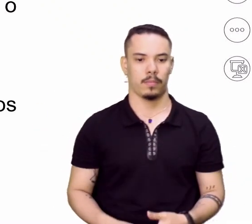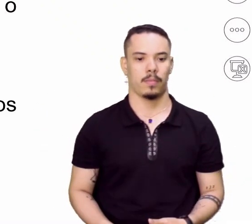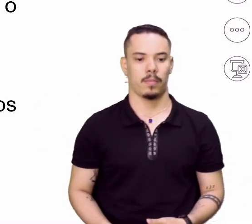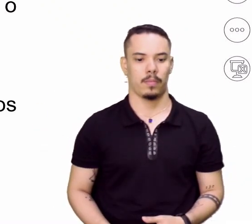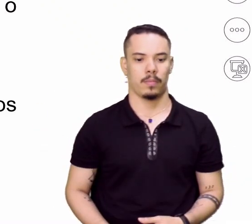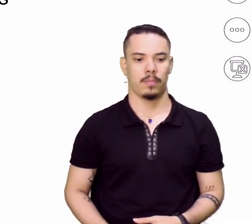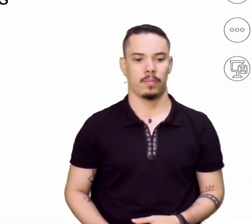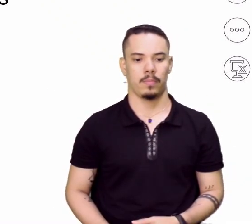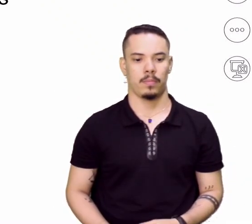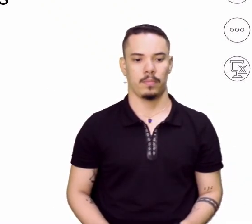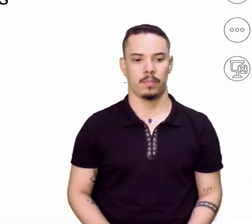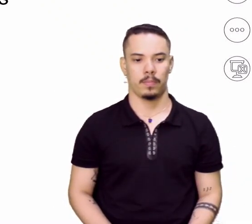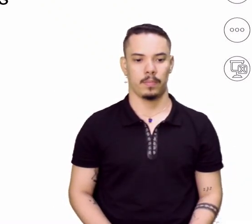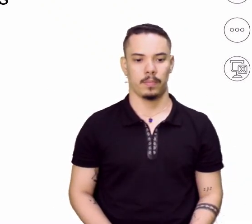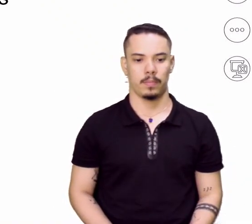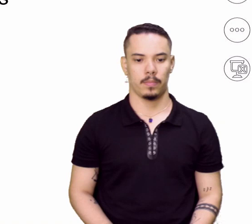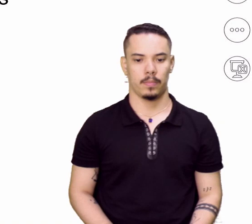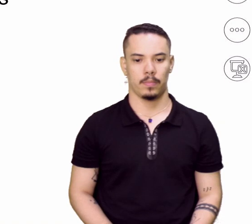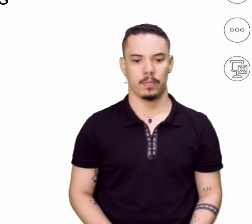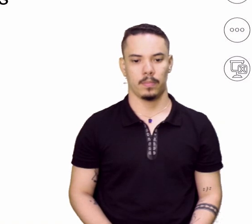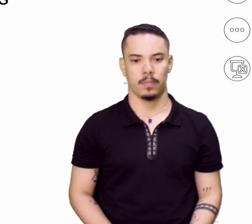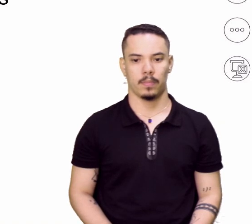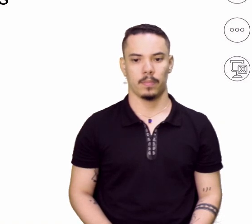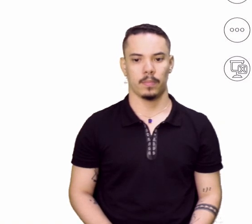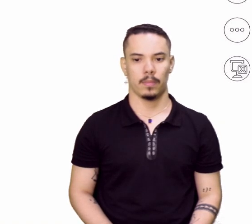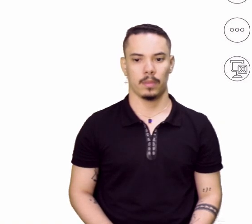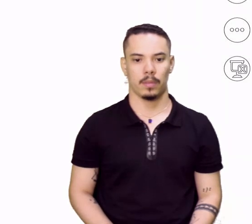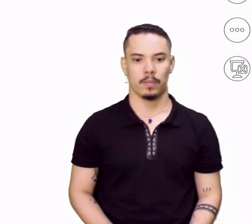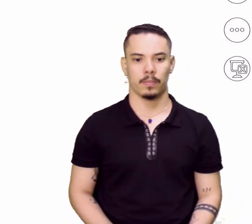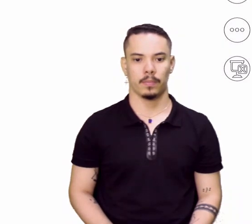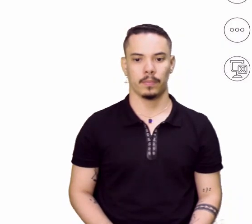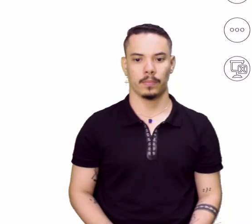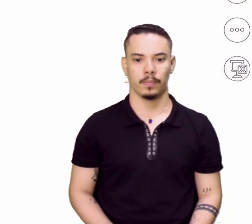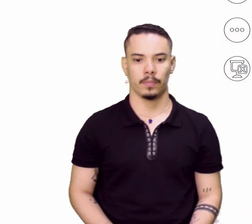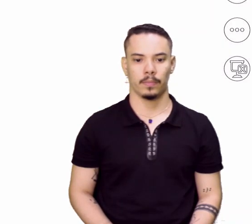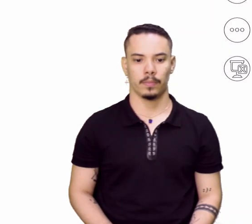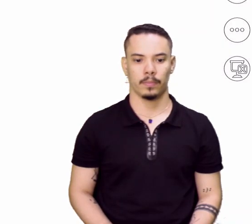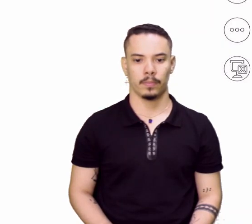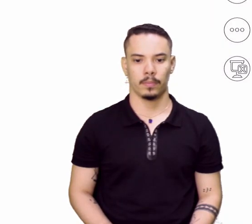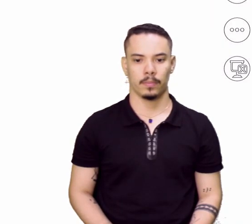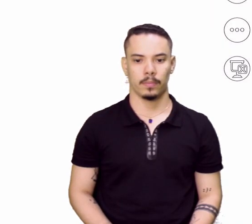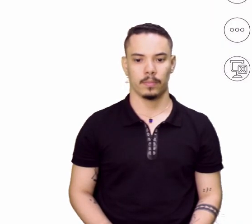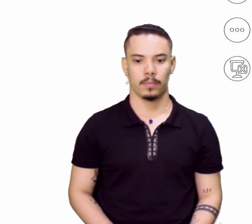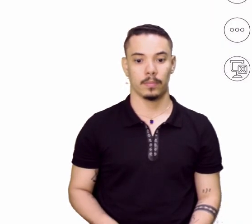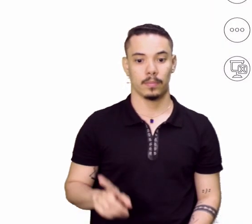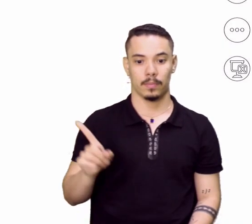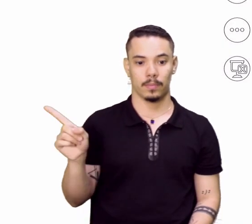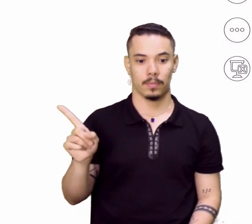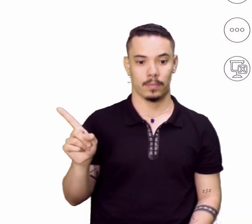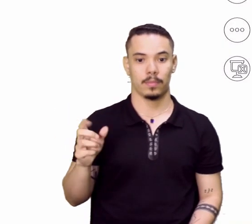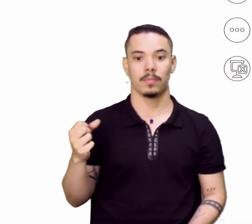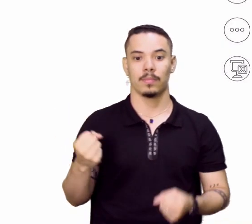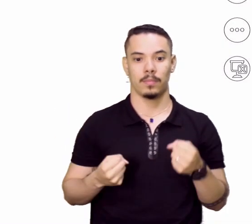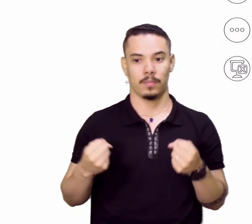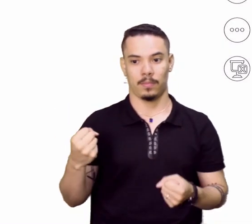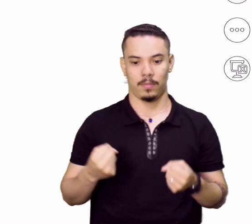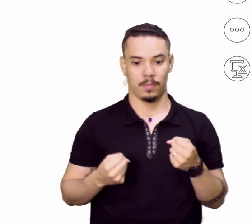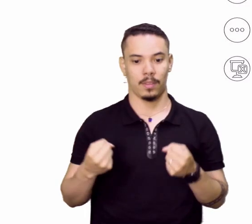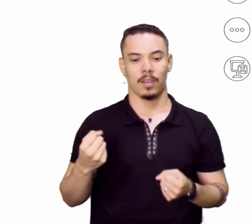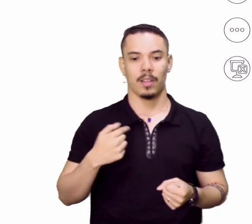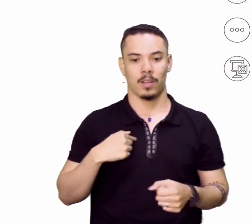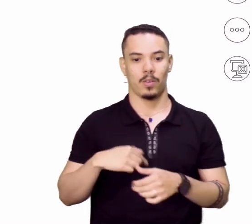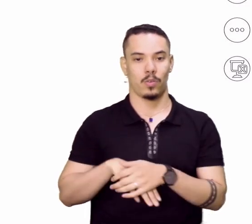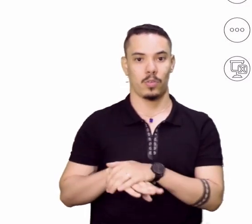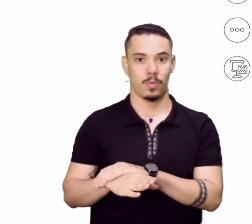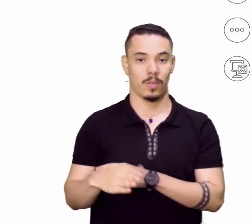mesma informação, tá? Tá repetida aqui. Olha o carro aí que eu costumava ser dono. Eu costumava mesmo, né? Tanto é que